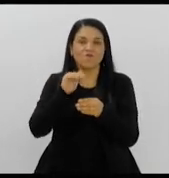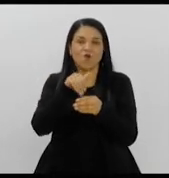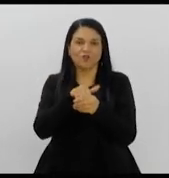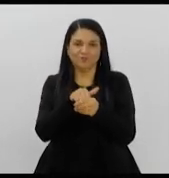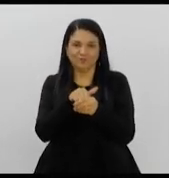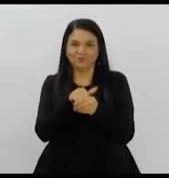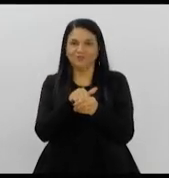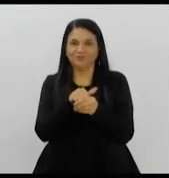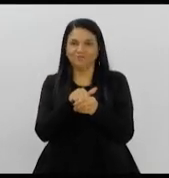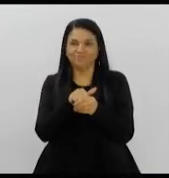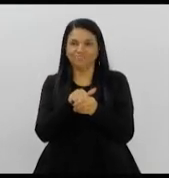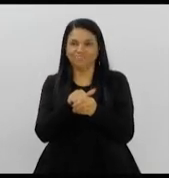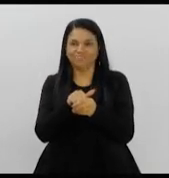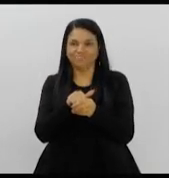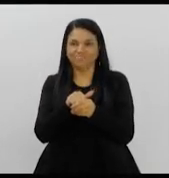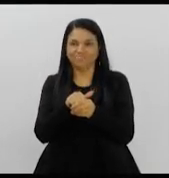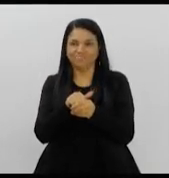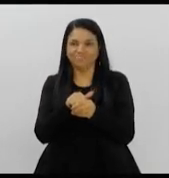muito partido,